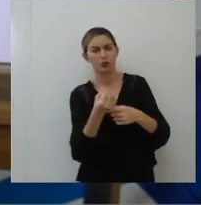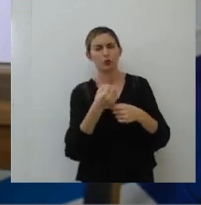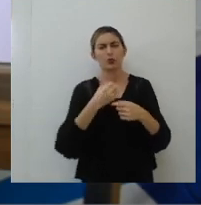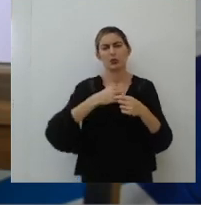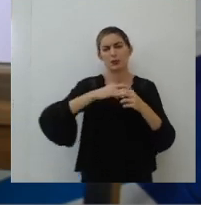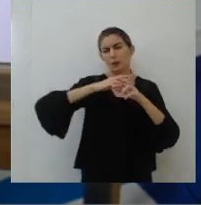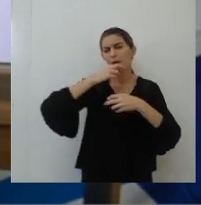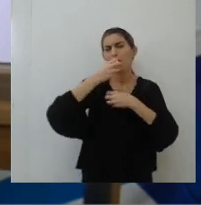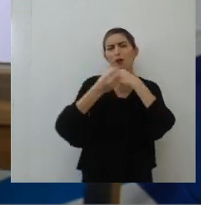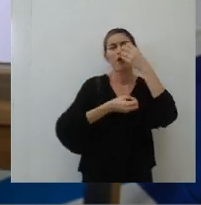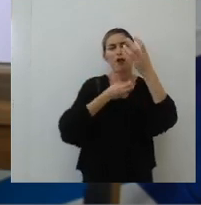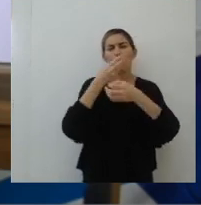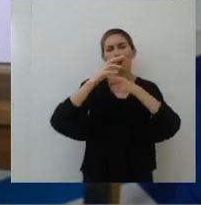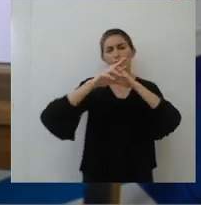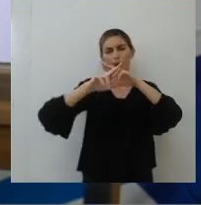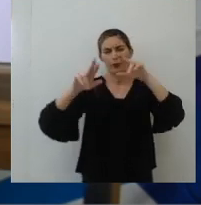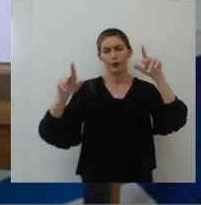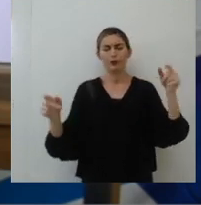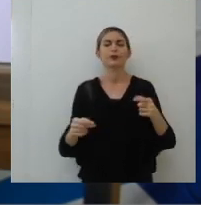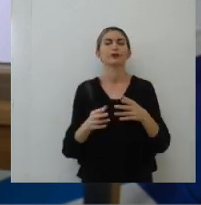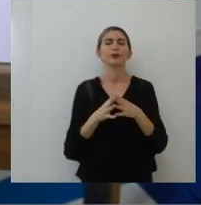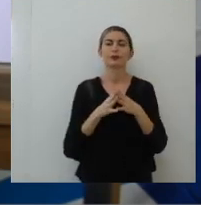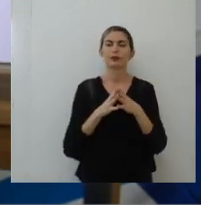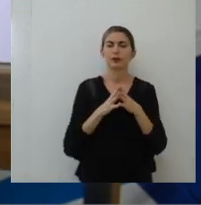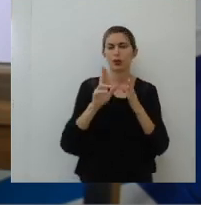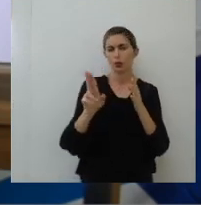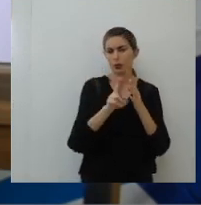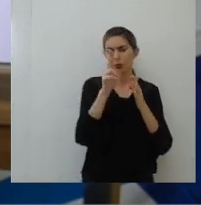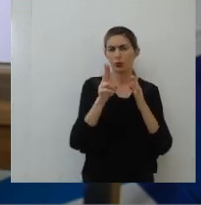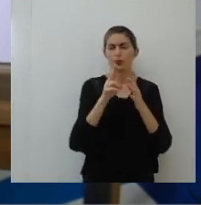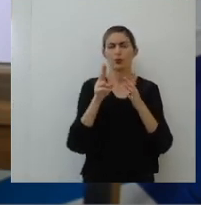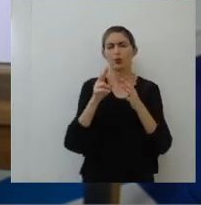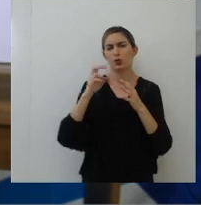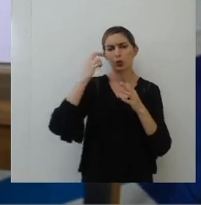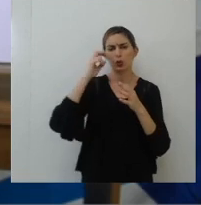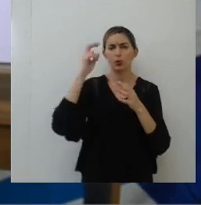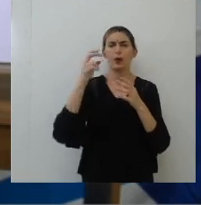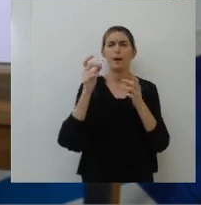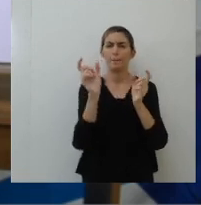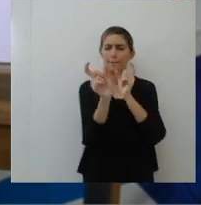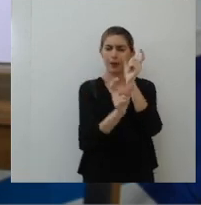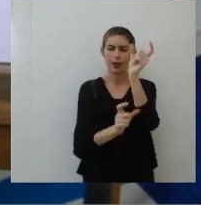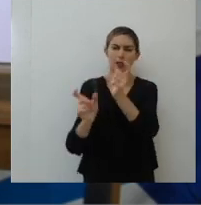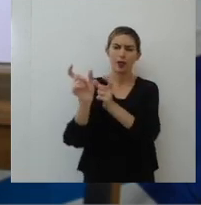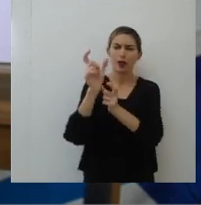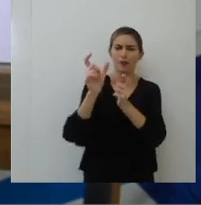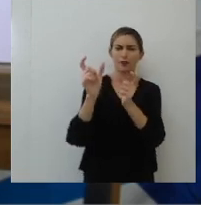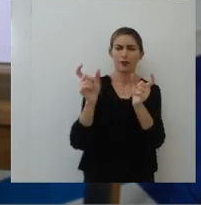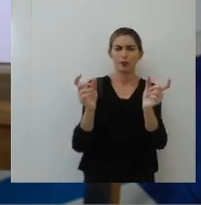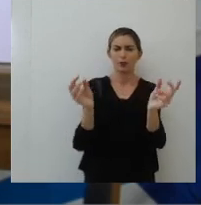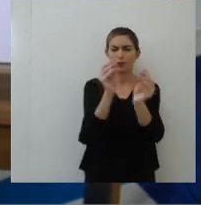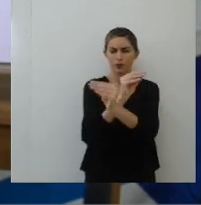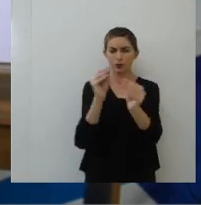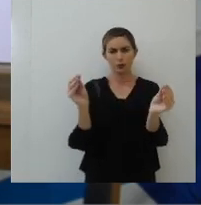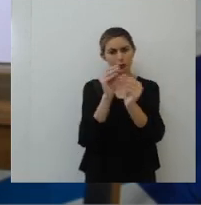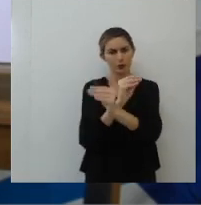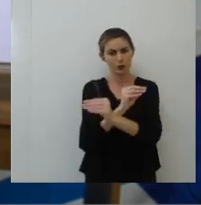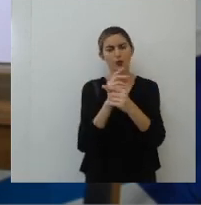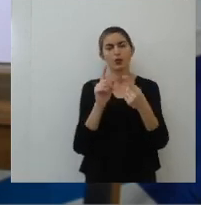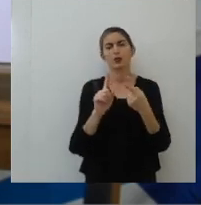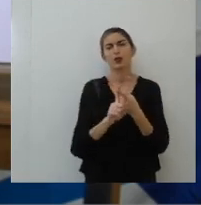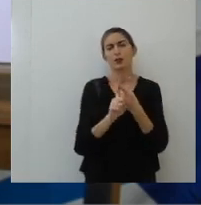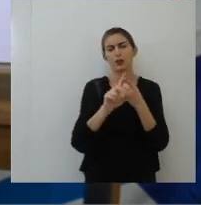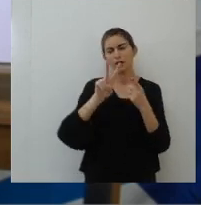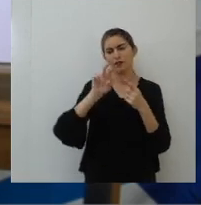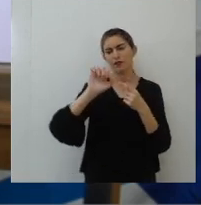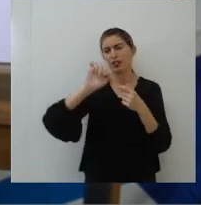paradoxos. O Gregório de Matos usa mais, né? Do cultismo, do jogo da palavra, dos jogos de palavras, e o